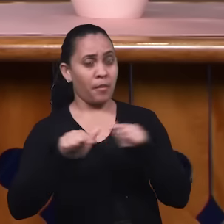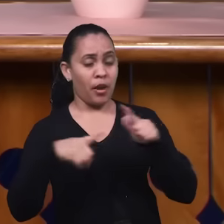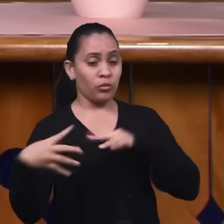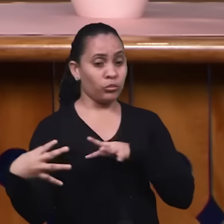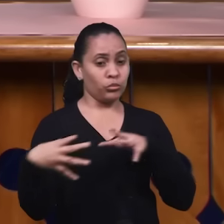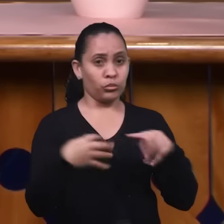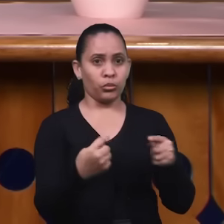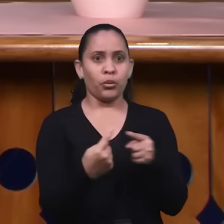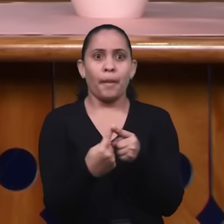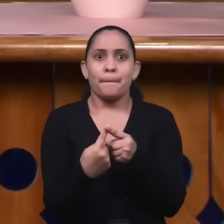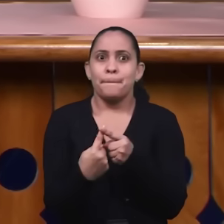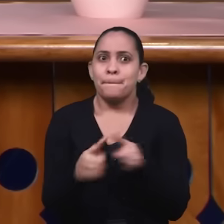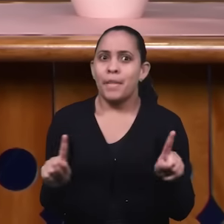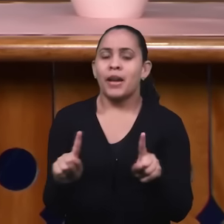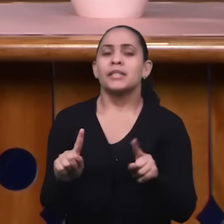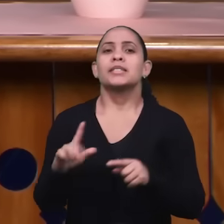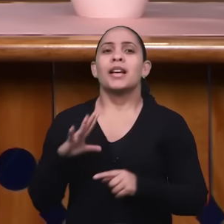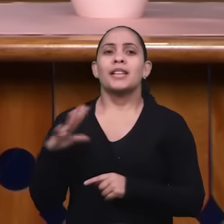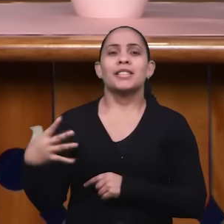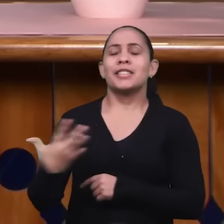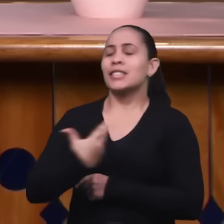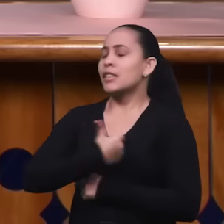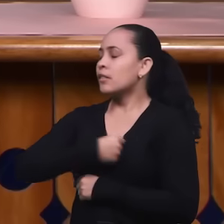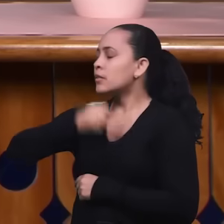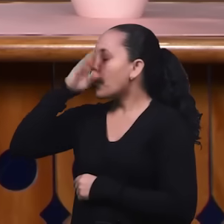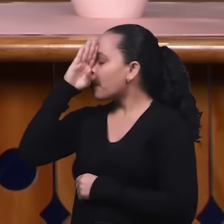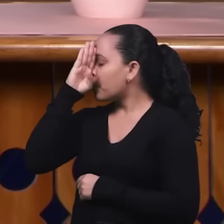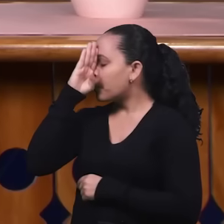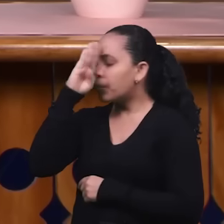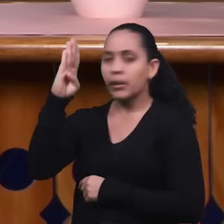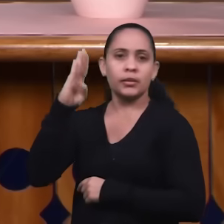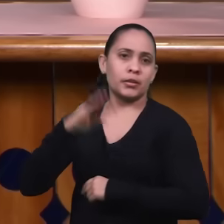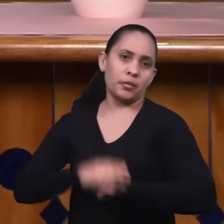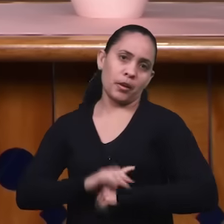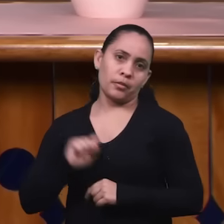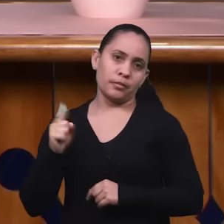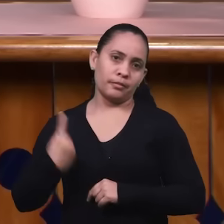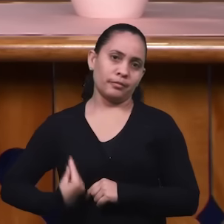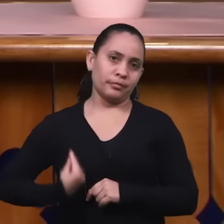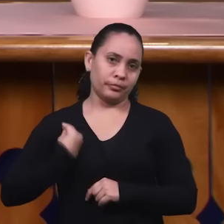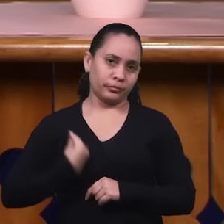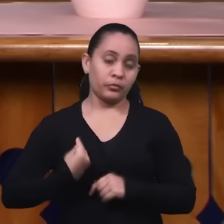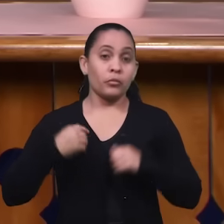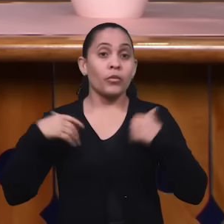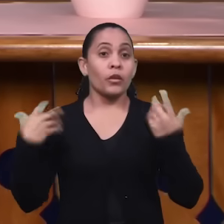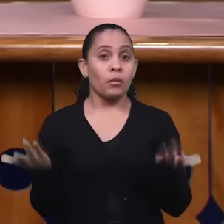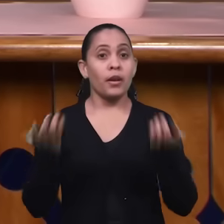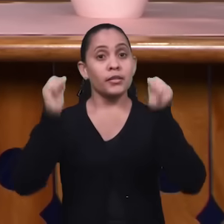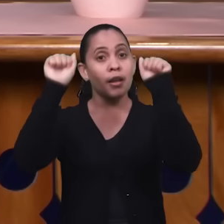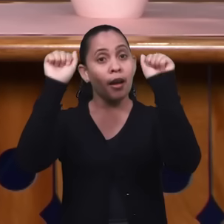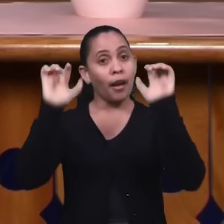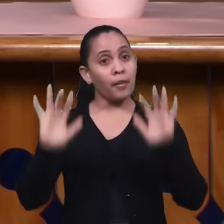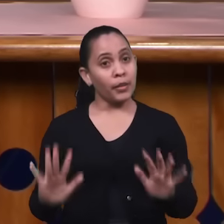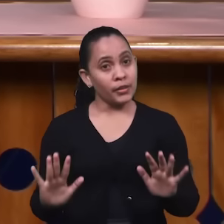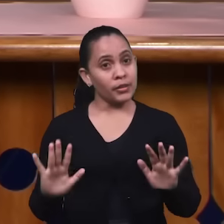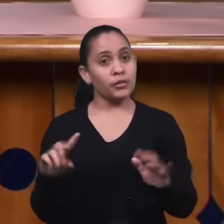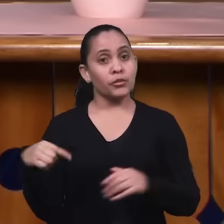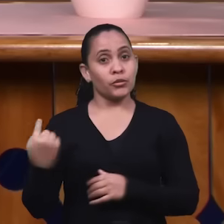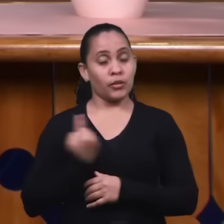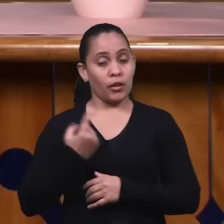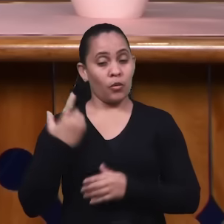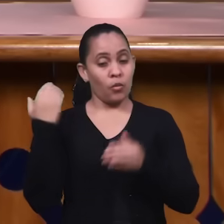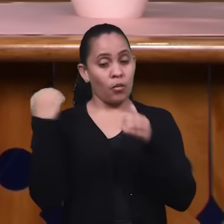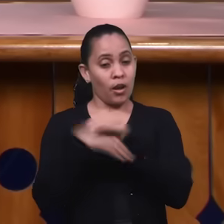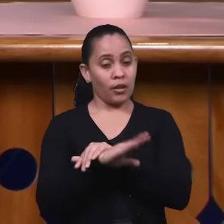isso é secundário. A salvação para nós ela é primordial. E quais os benefícios de guardar o que tens?